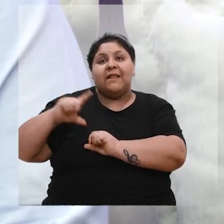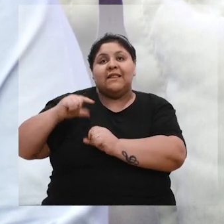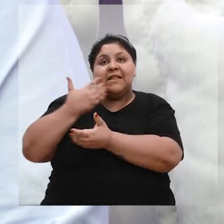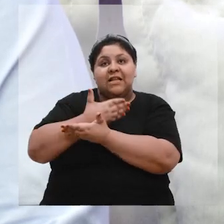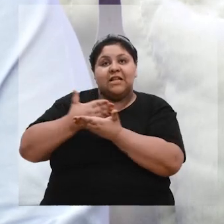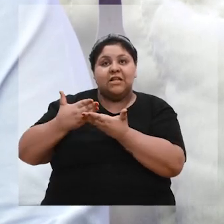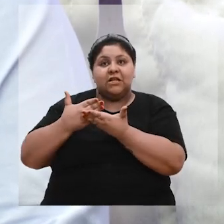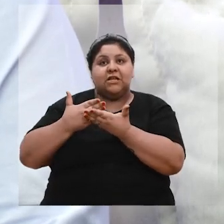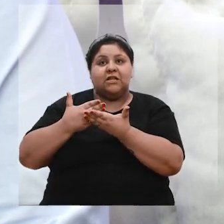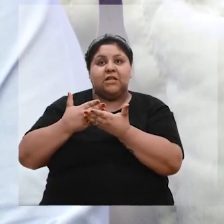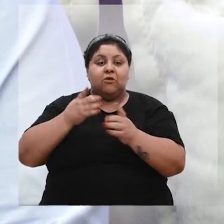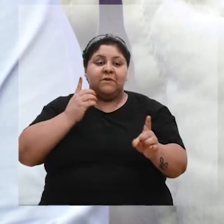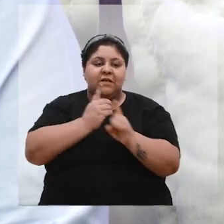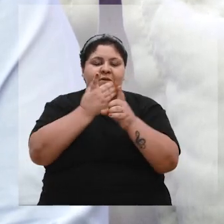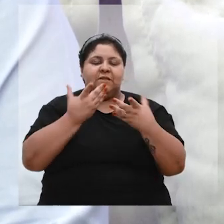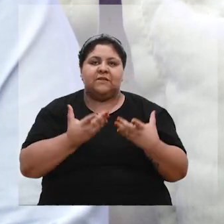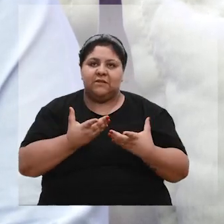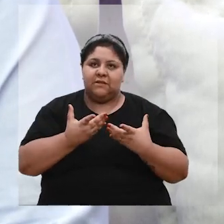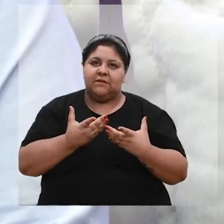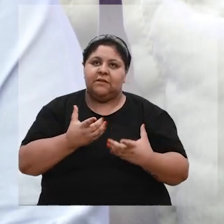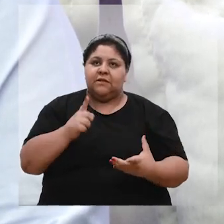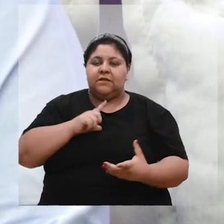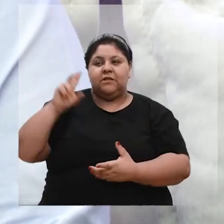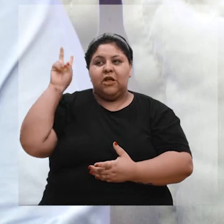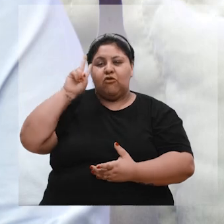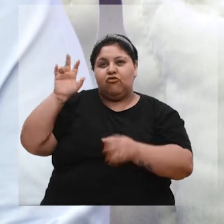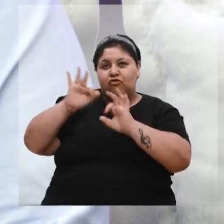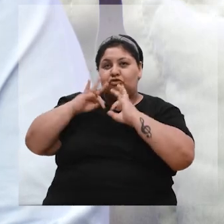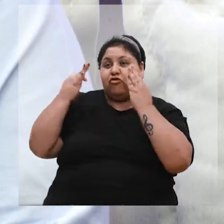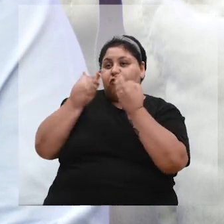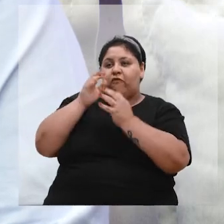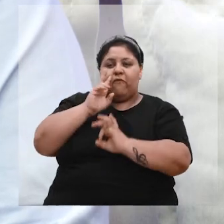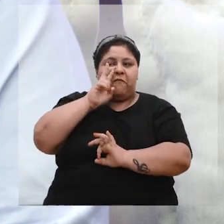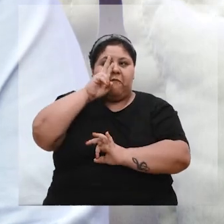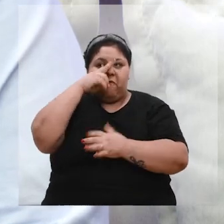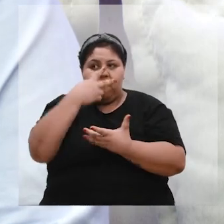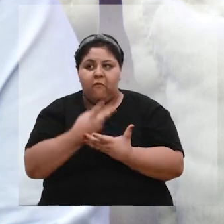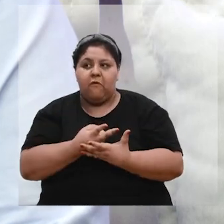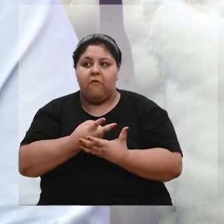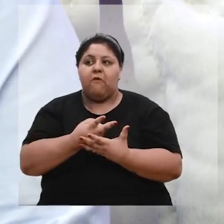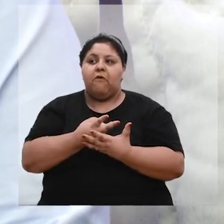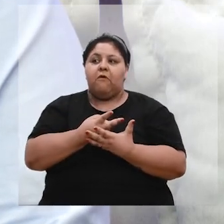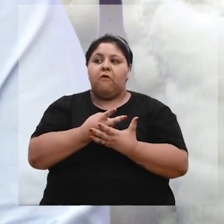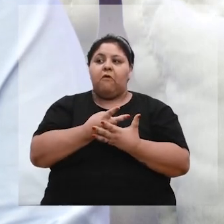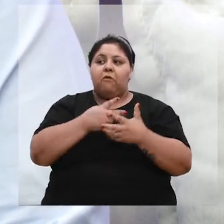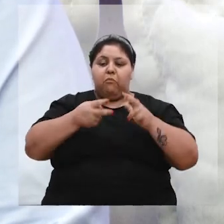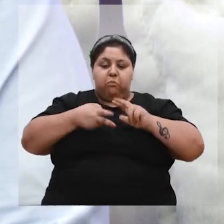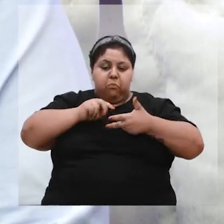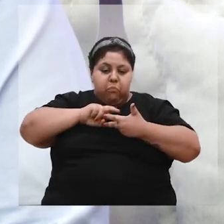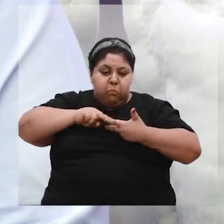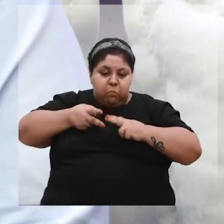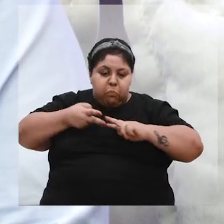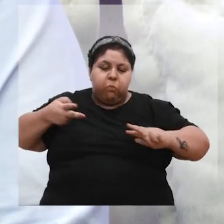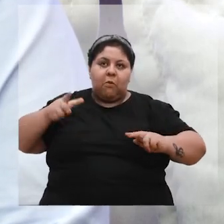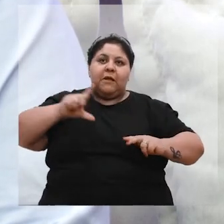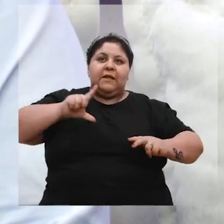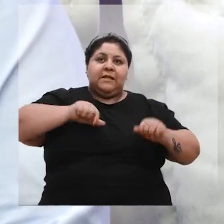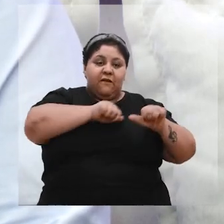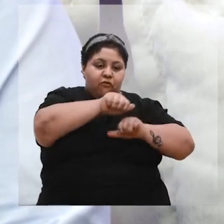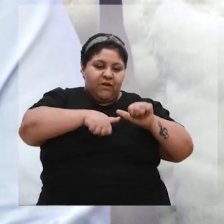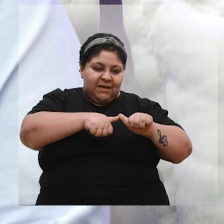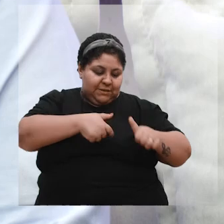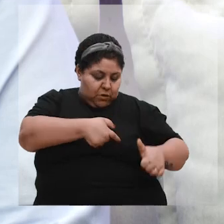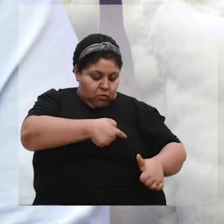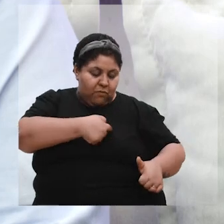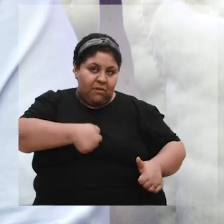idade tu tens que começar os teus exames ou não. Então, se tu tem um histórico familiar muito forte, se tu tem alguma mutação genética, se tu já teve alguma